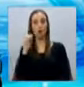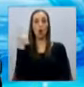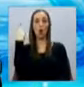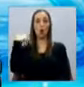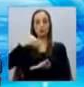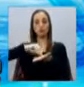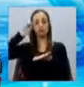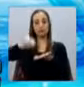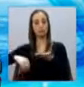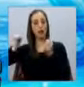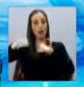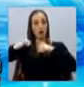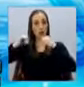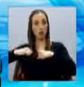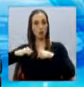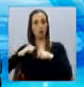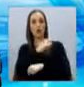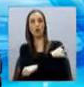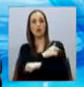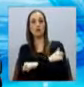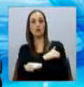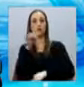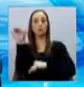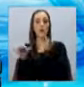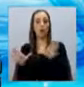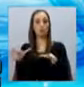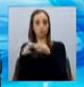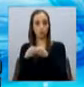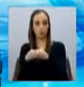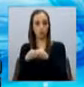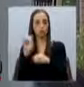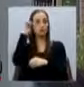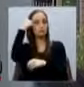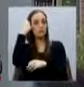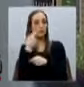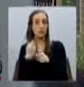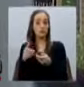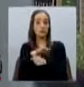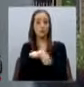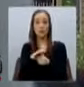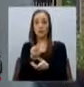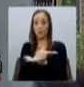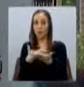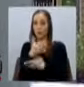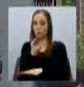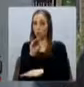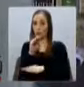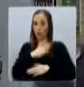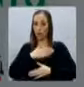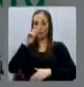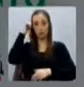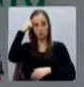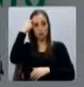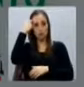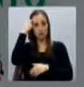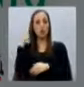com vista a uma representação jurídica conjunta esses acionistas consideram-se usados com a situação económica ou financeira do Banco os movimentos